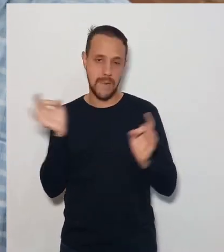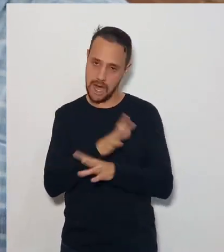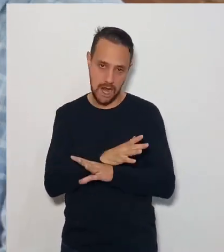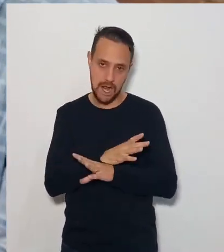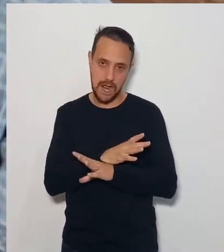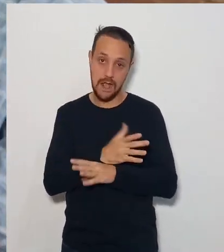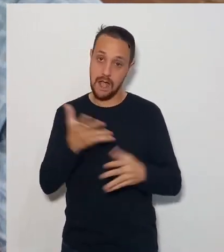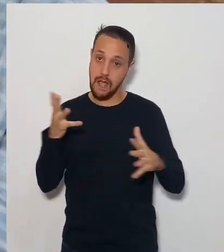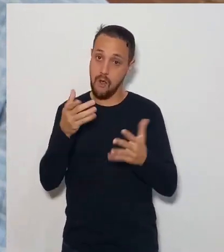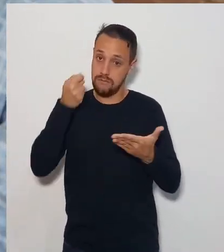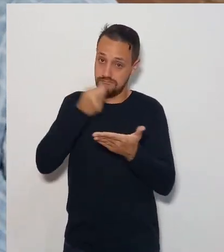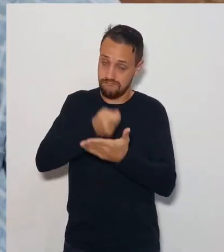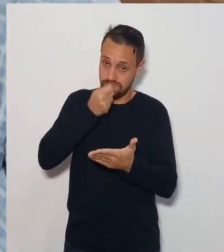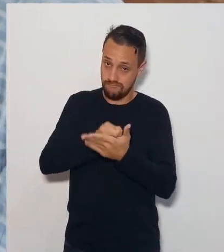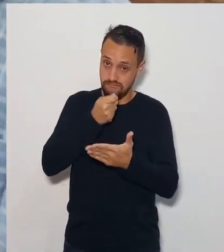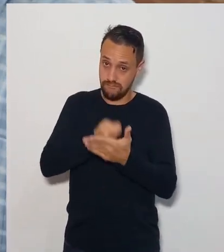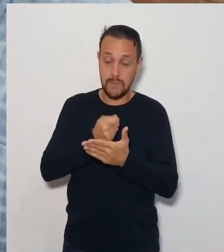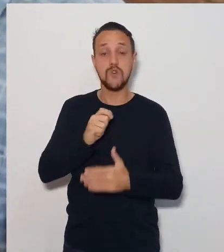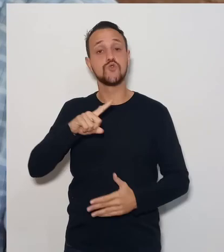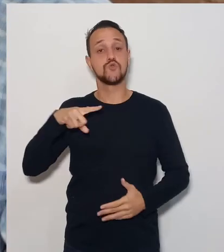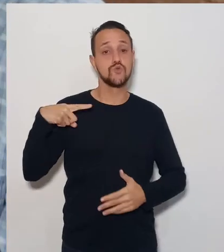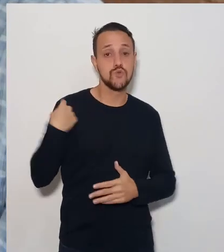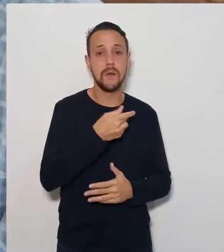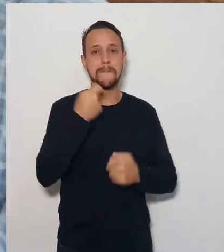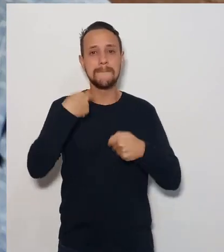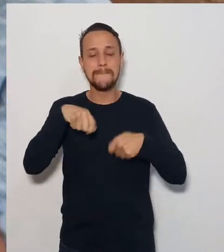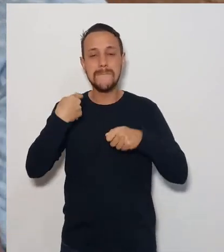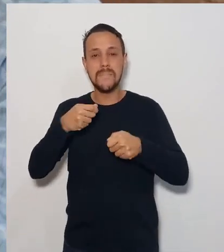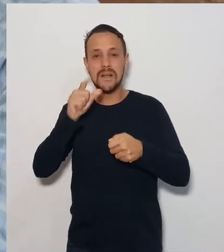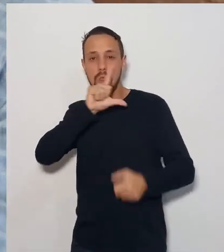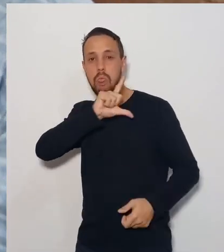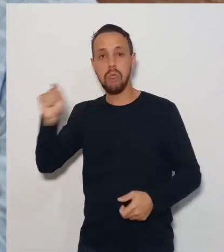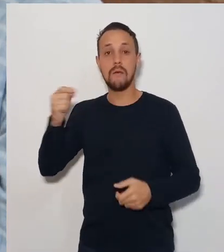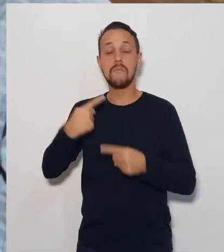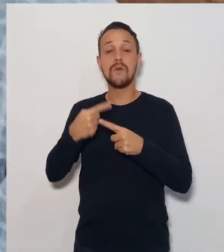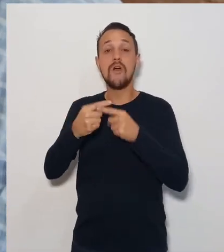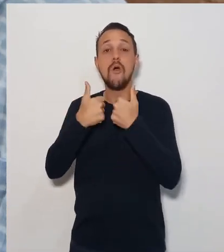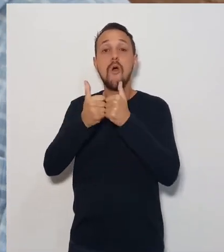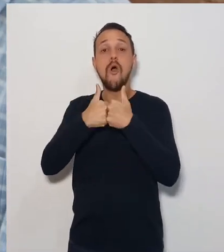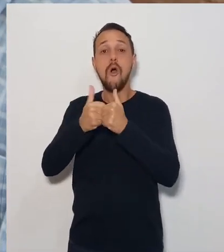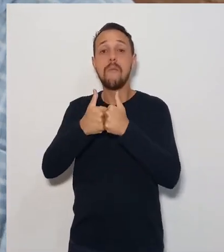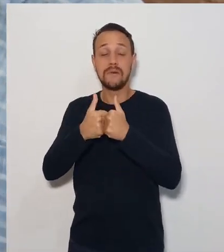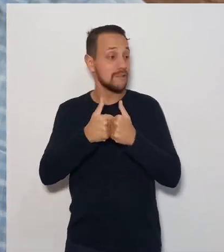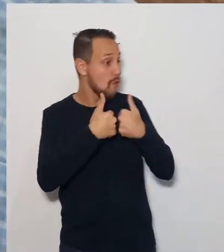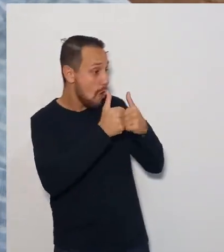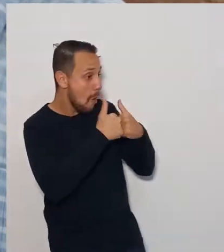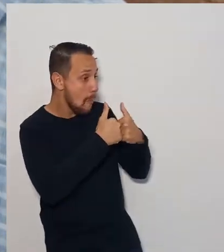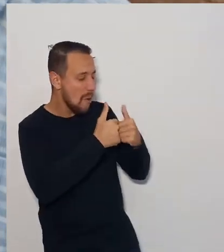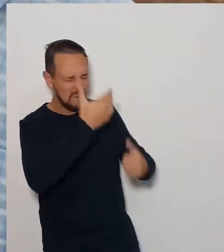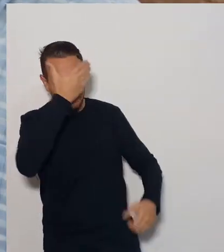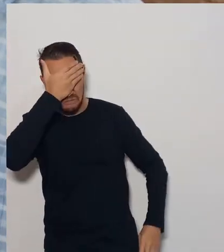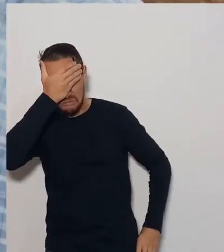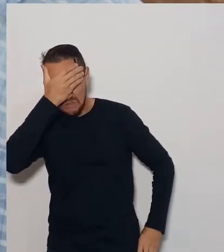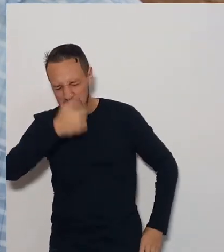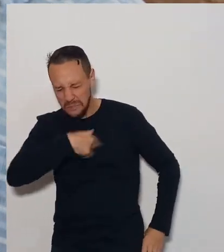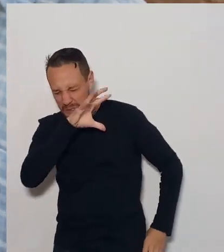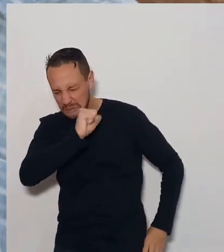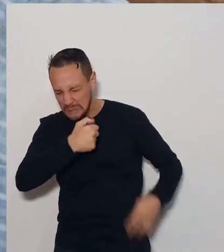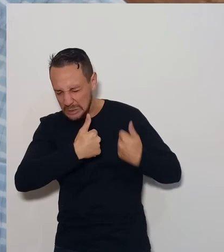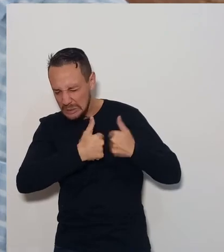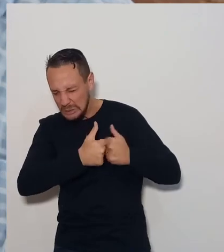o seguinte, agora é a hora das obrigações. Ai, meu Deus. Nós tem que ir embora porque tem o nosso ônibus, tá esperando. Tem que tomar nós. Ônibus. Tem que tomar ônibus.